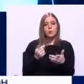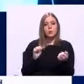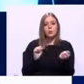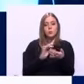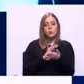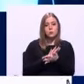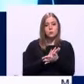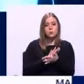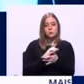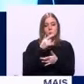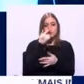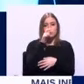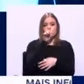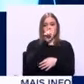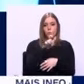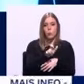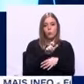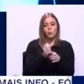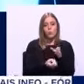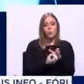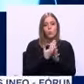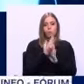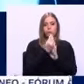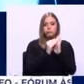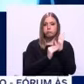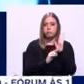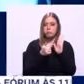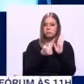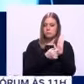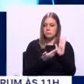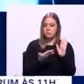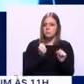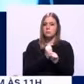jornalista que é autor deste trabalho